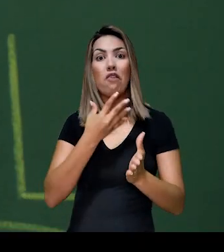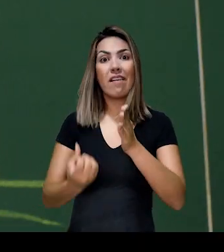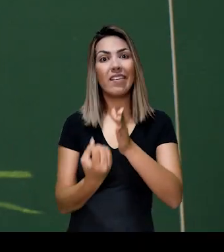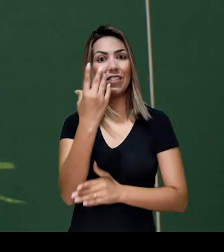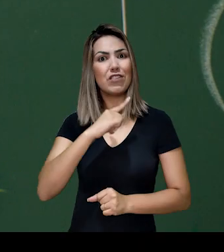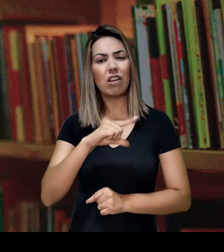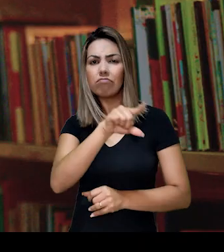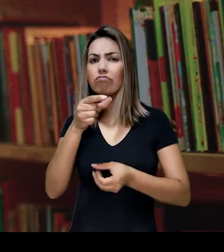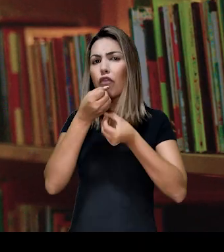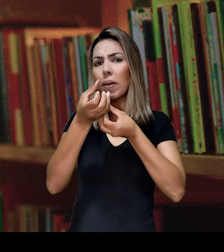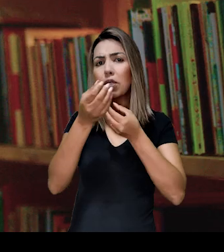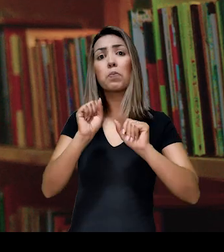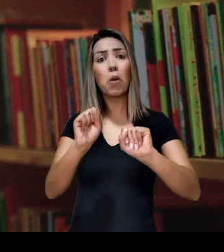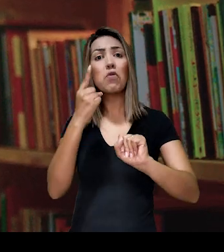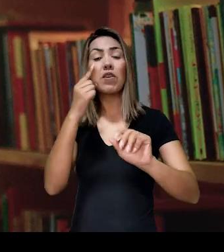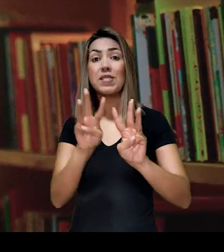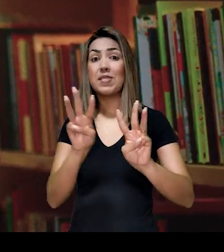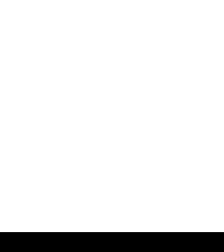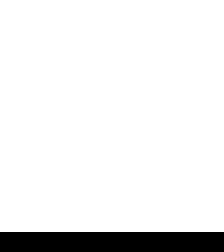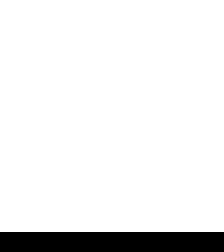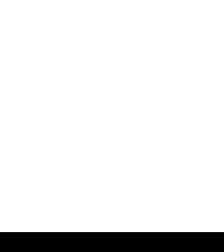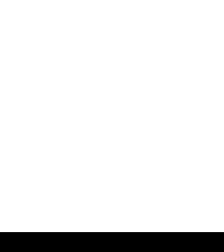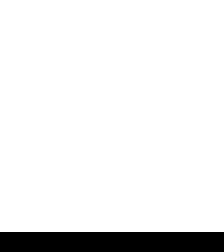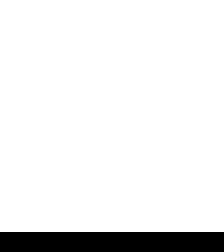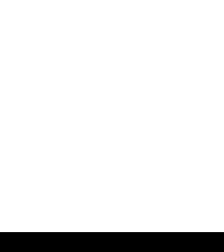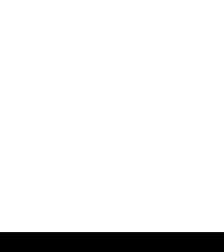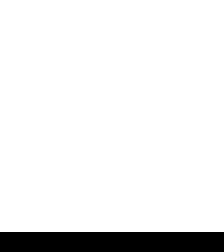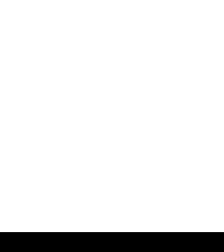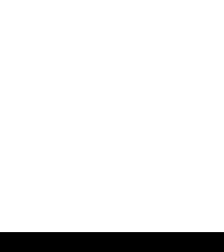escolas. Mais informações no site Governo do Estado de São Paulo.